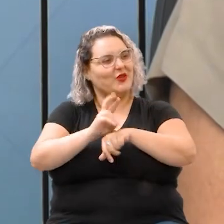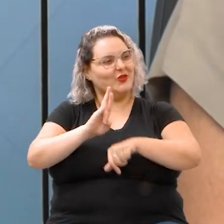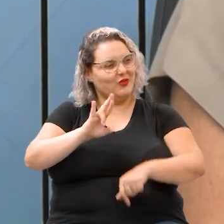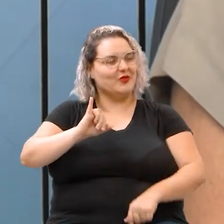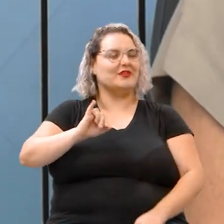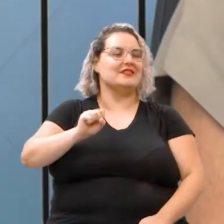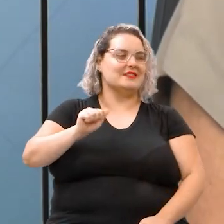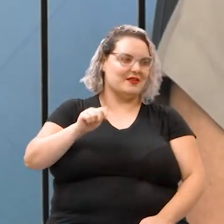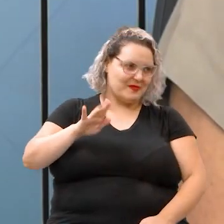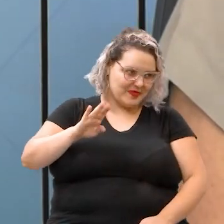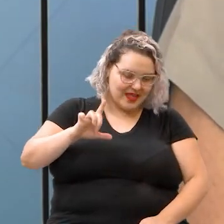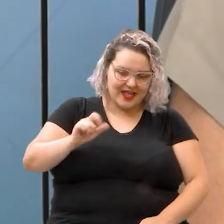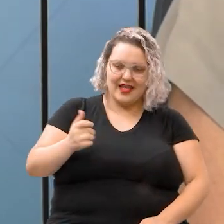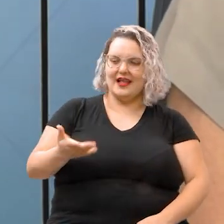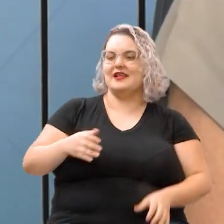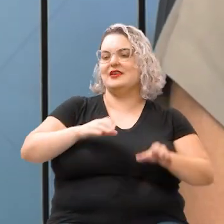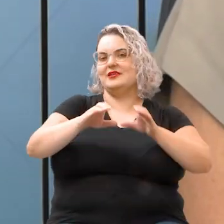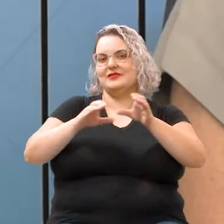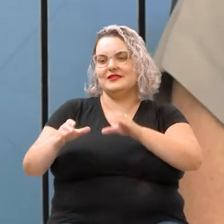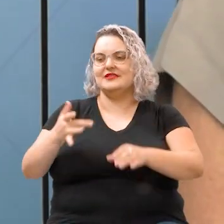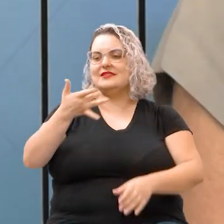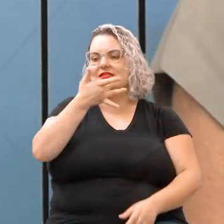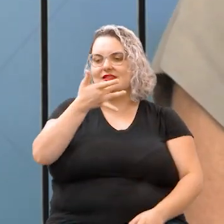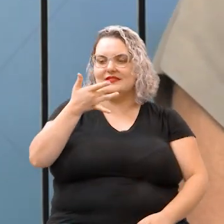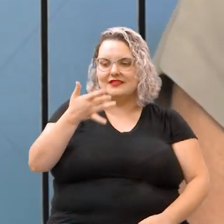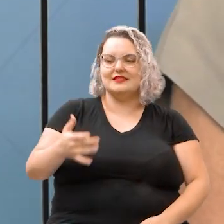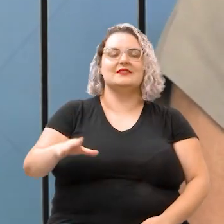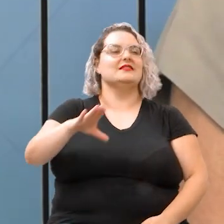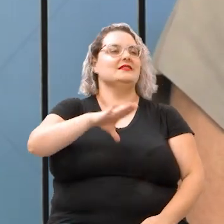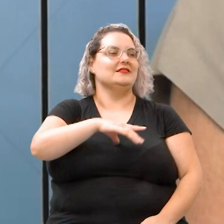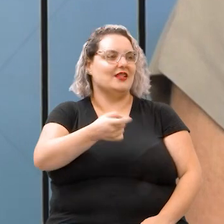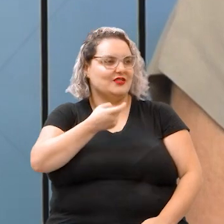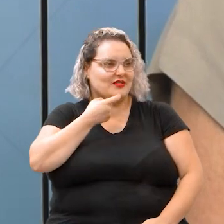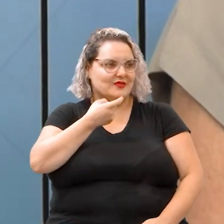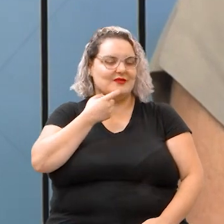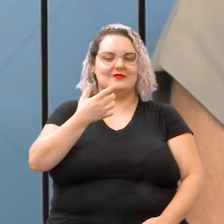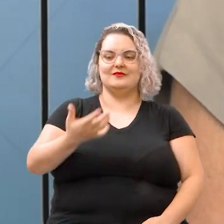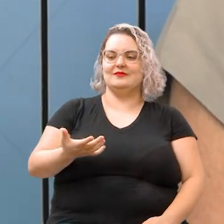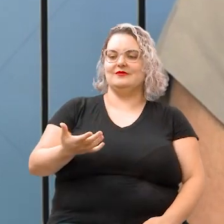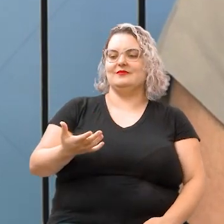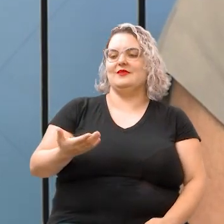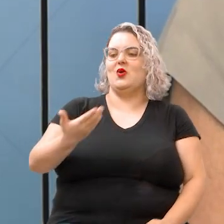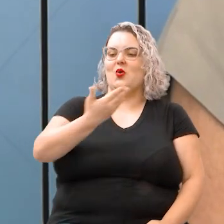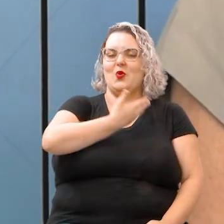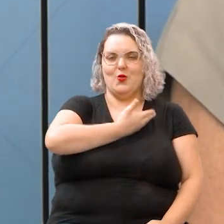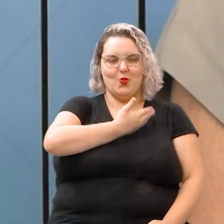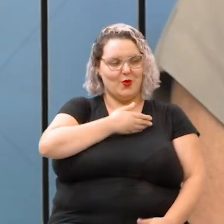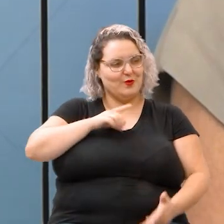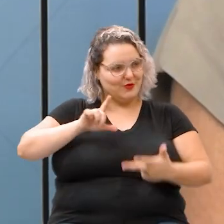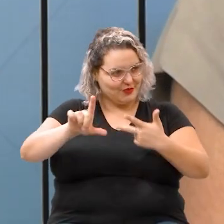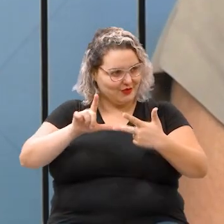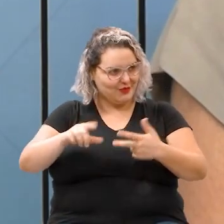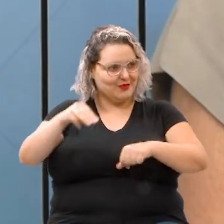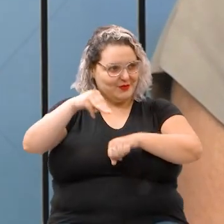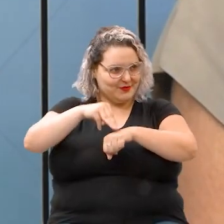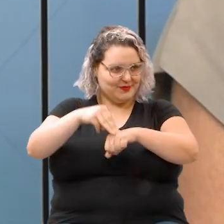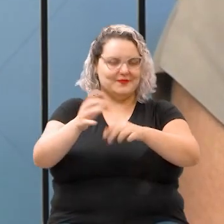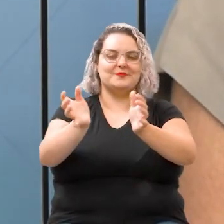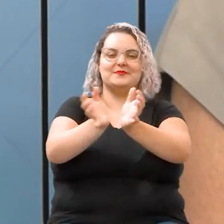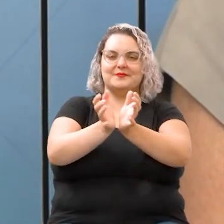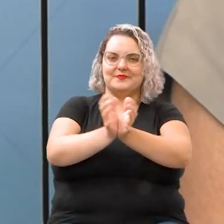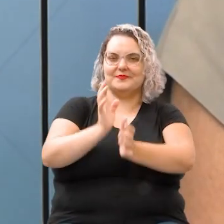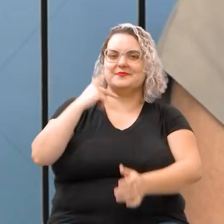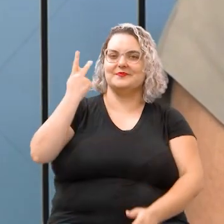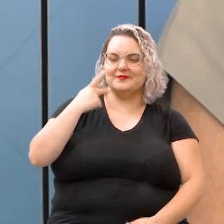nossa coordenadora da saúde bucal da cidade de Campinas, o amigo de legislativo e membro da Comissão